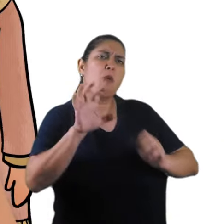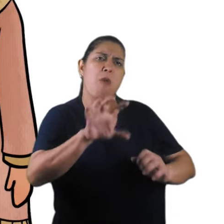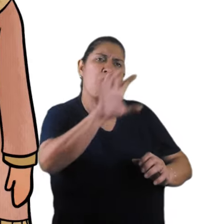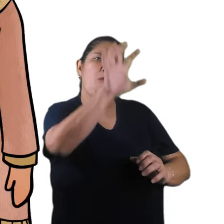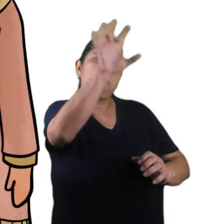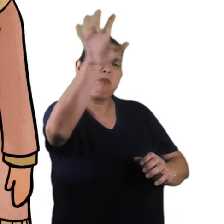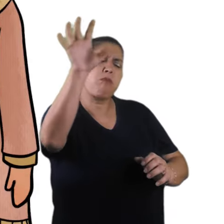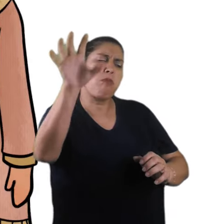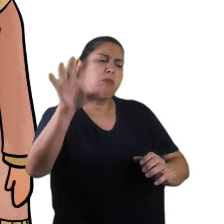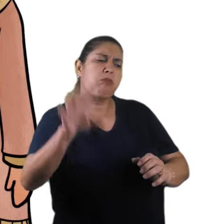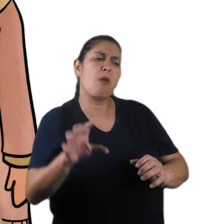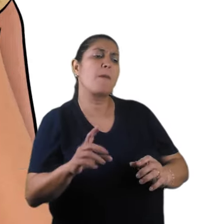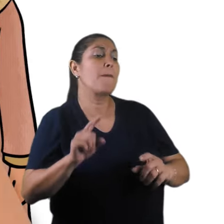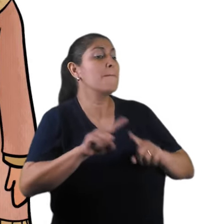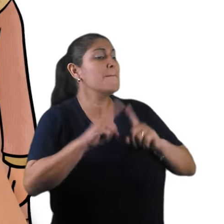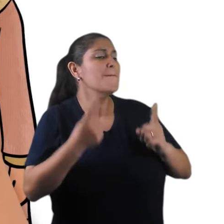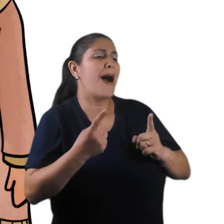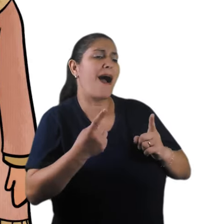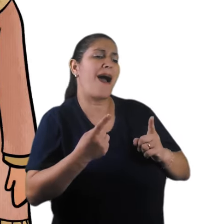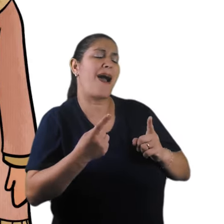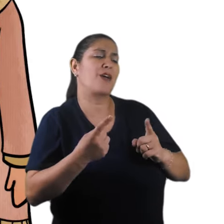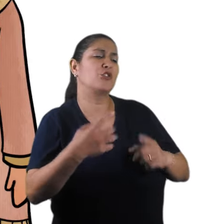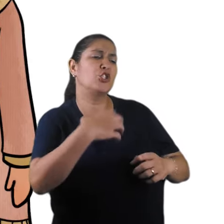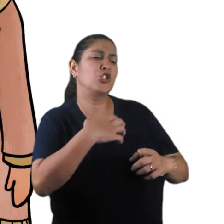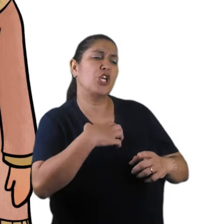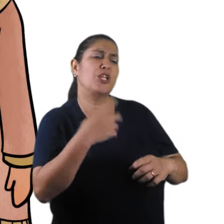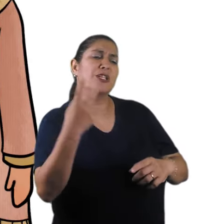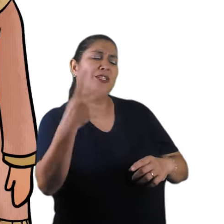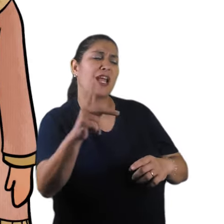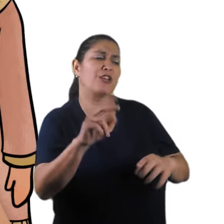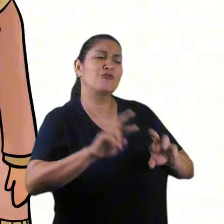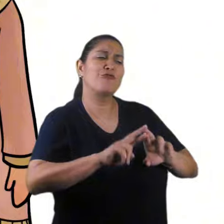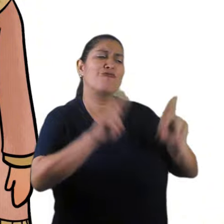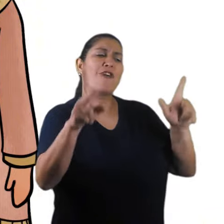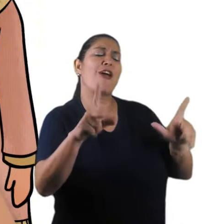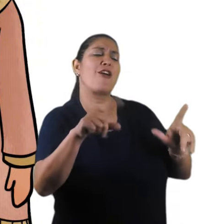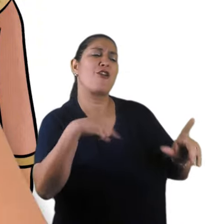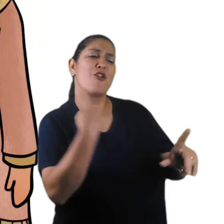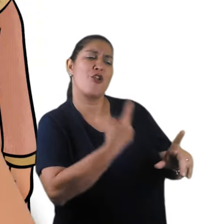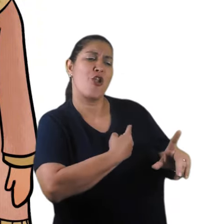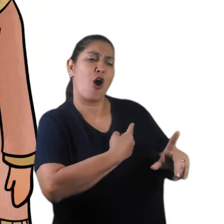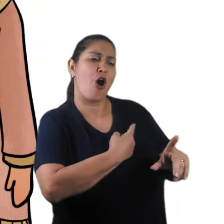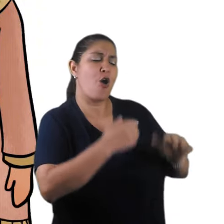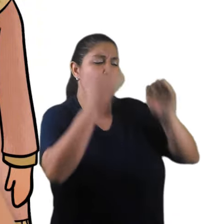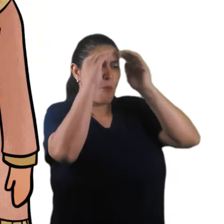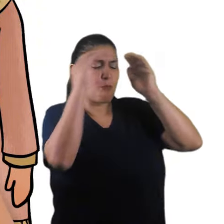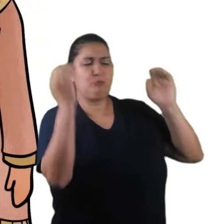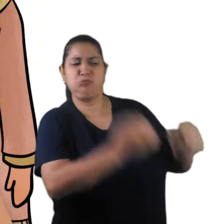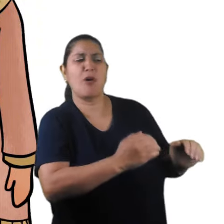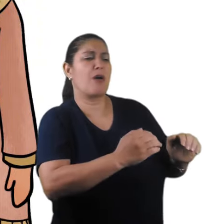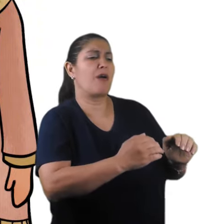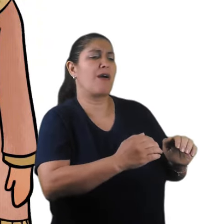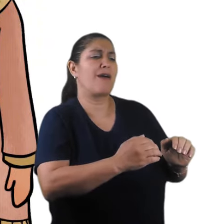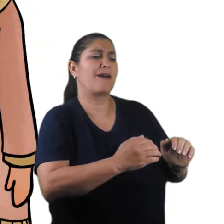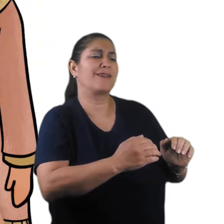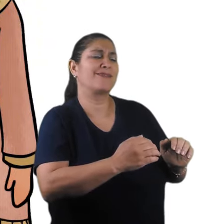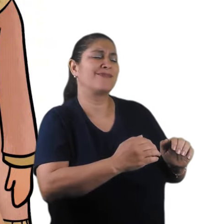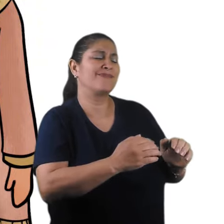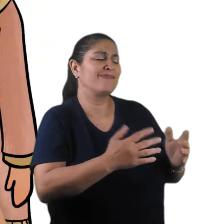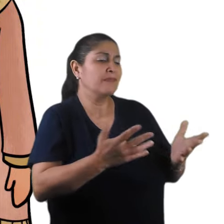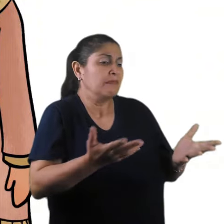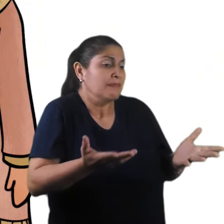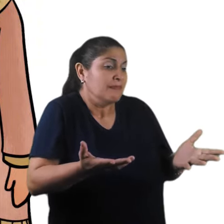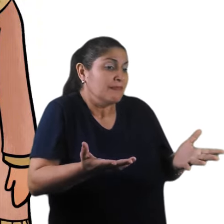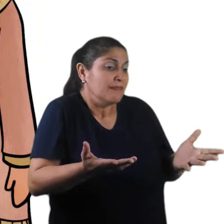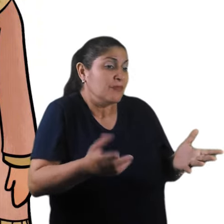que habita as nossas províncias e que tem costumes muito diferentes dos nossos. Por isso, não obedecem